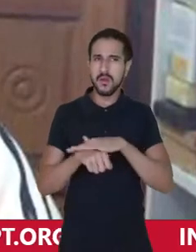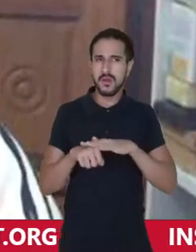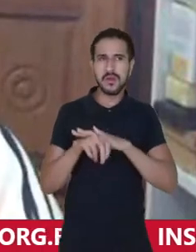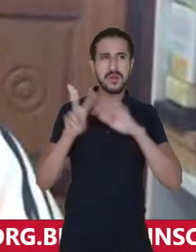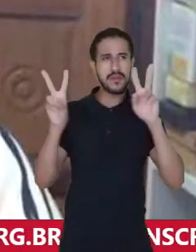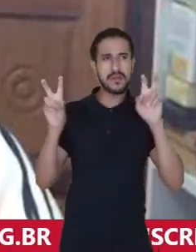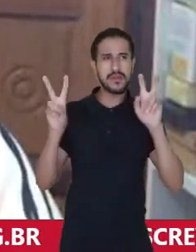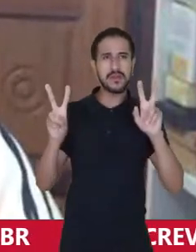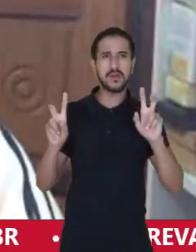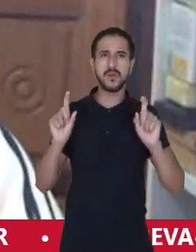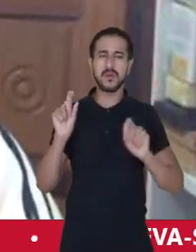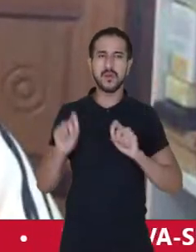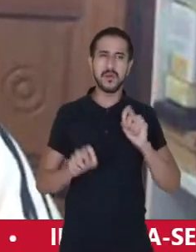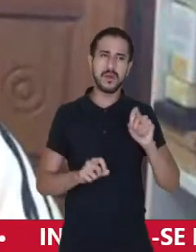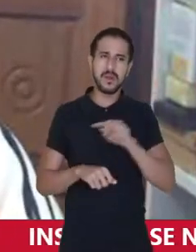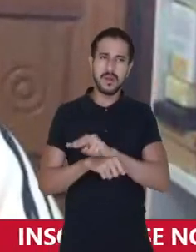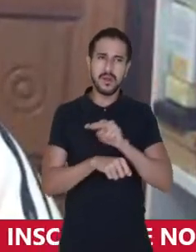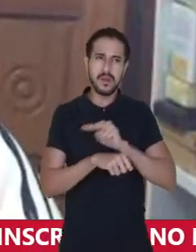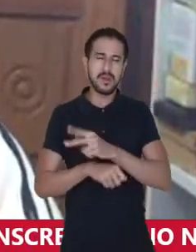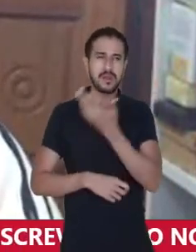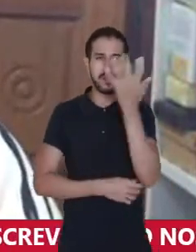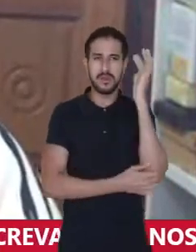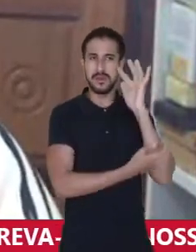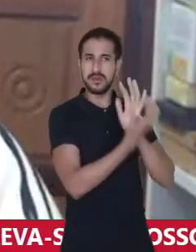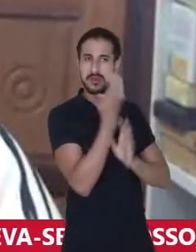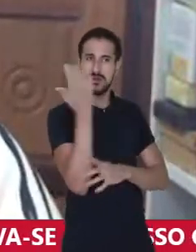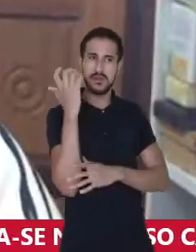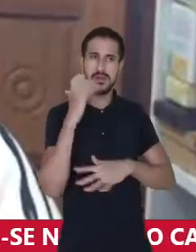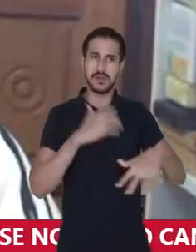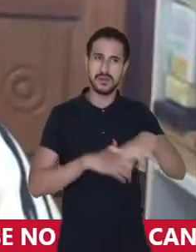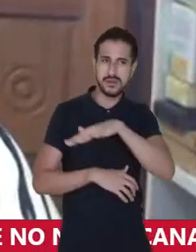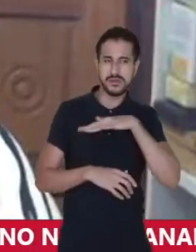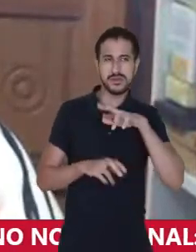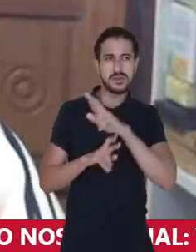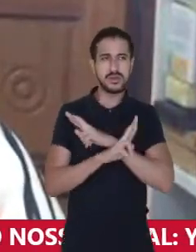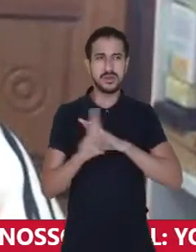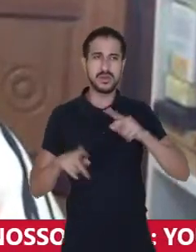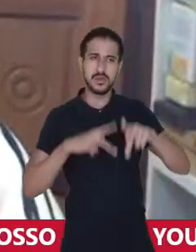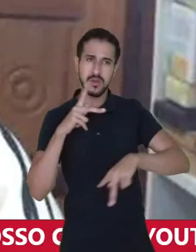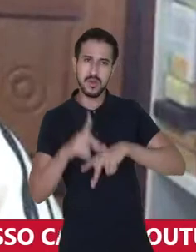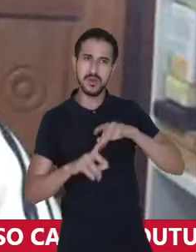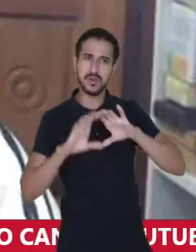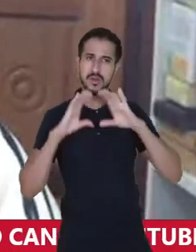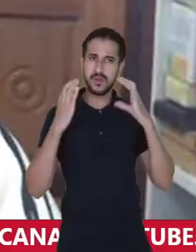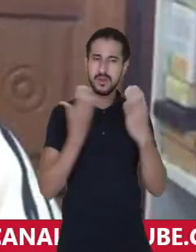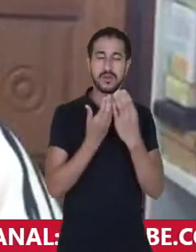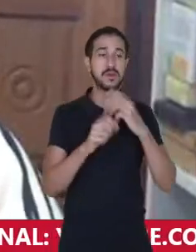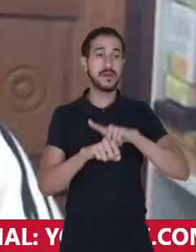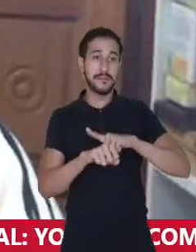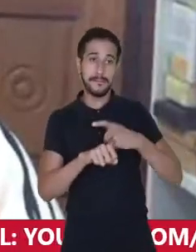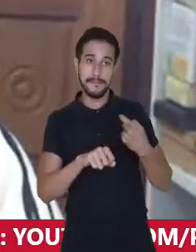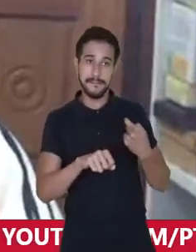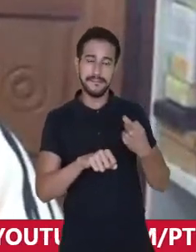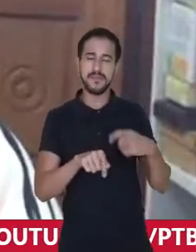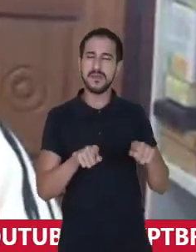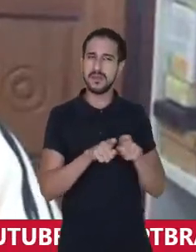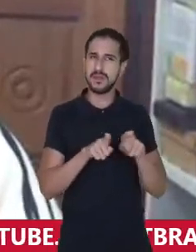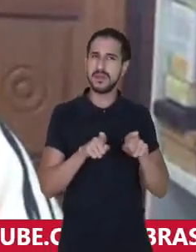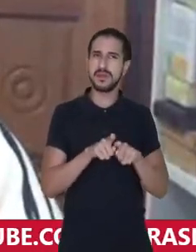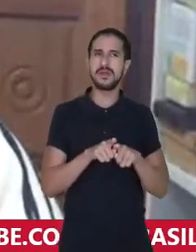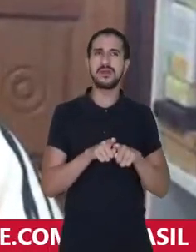sobre a questão da preservação do meio ambiente e a sua relação com os povos e as comunidades quilombolas, e